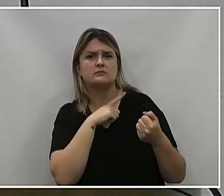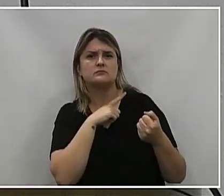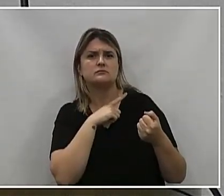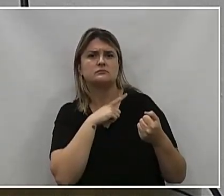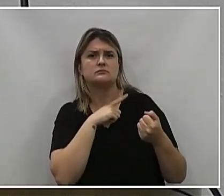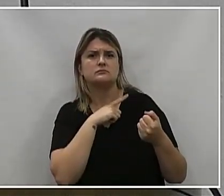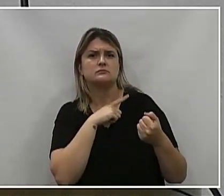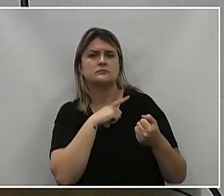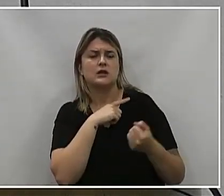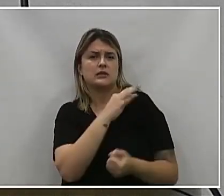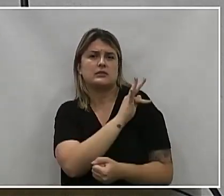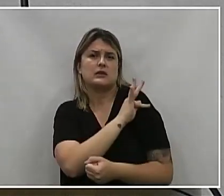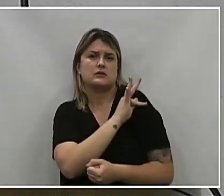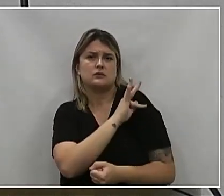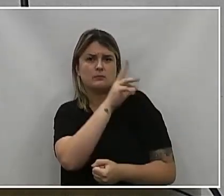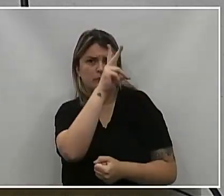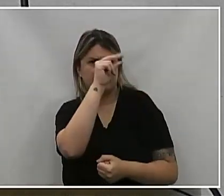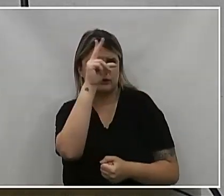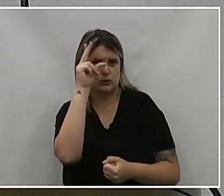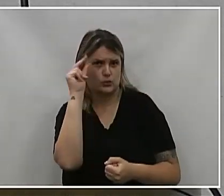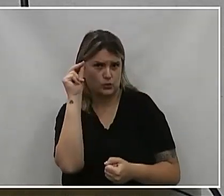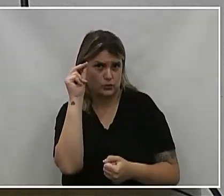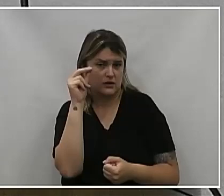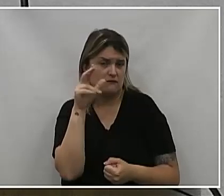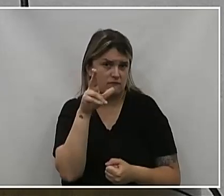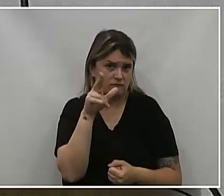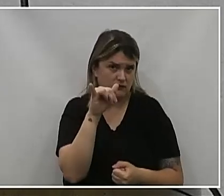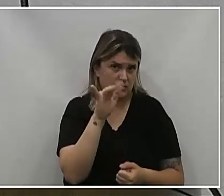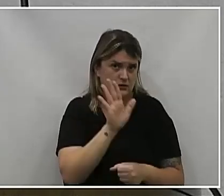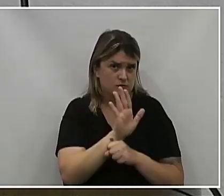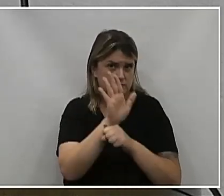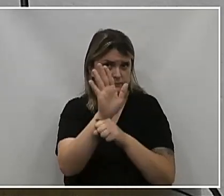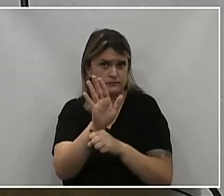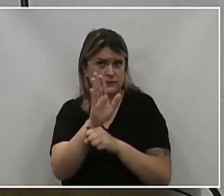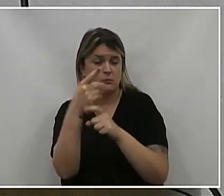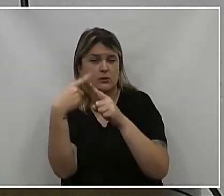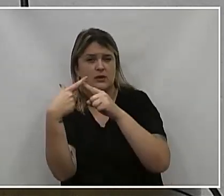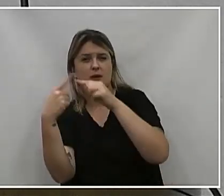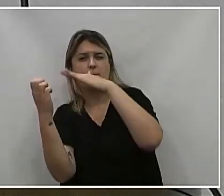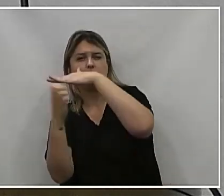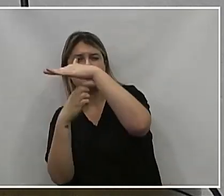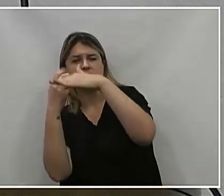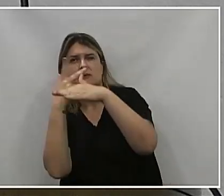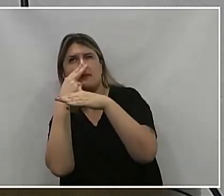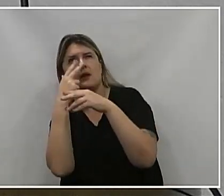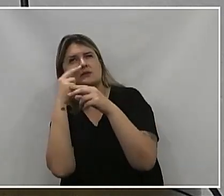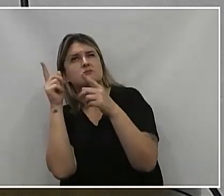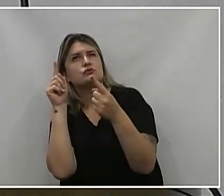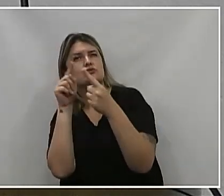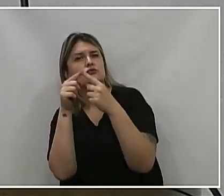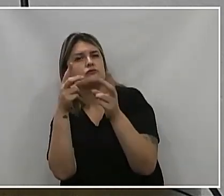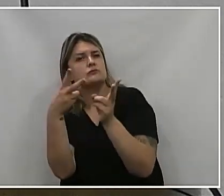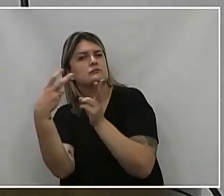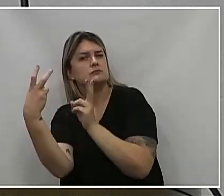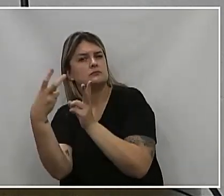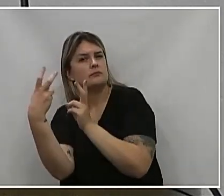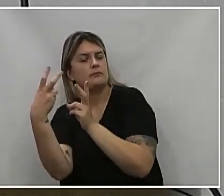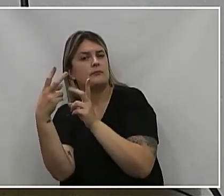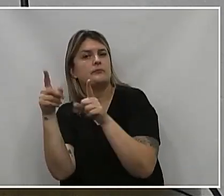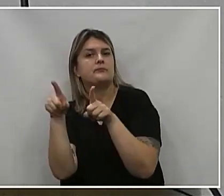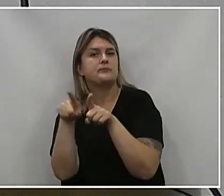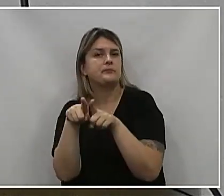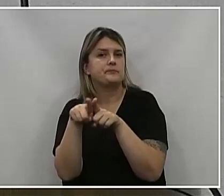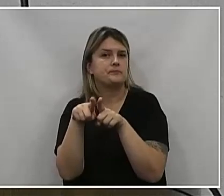concreta do corpo técnico da prefeitura, porque a concessionária visaria o lucro dela, possivelmente, e